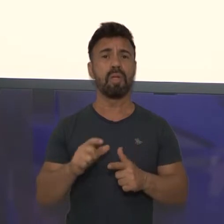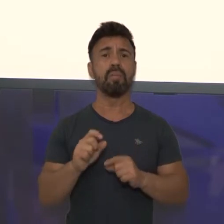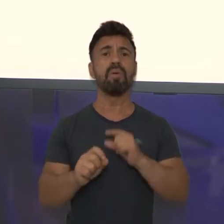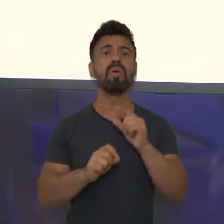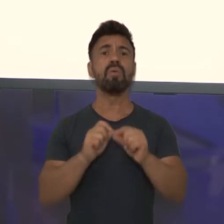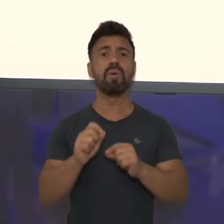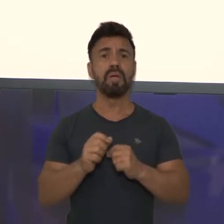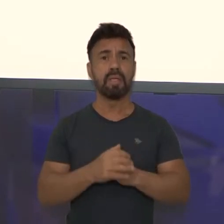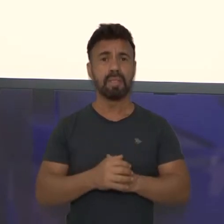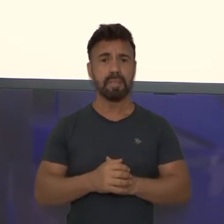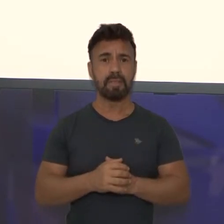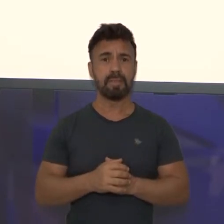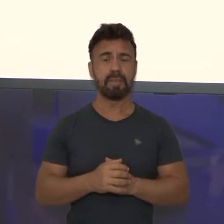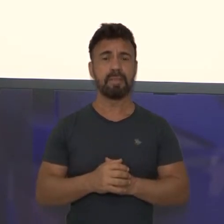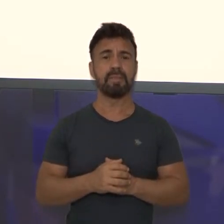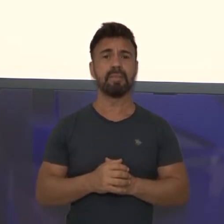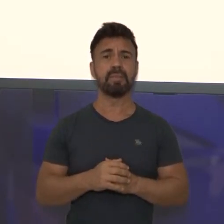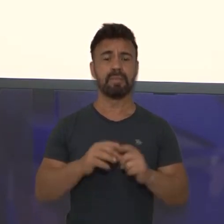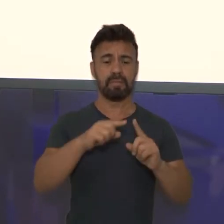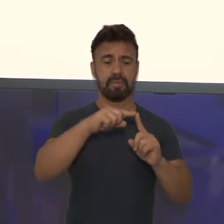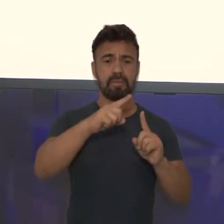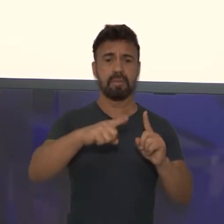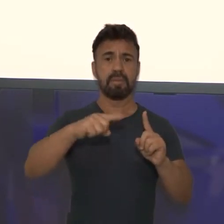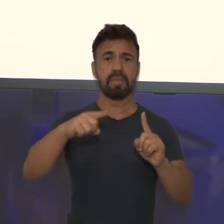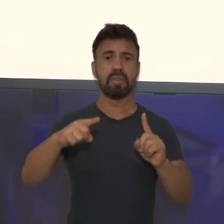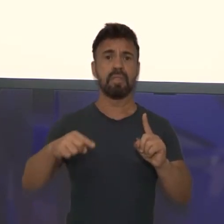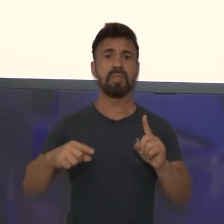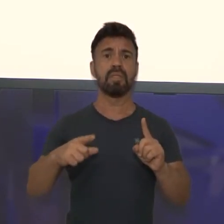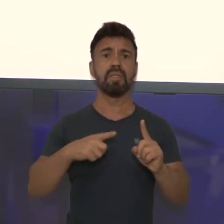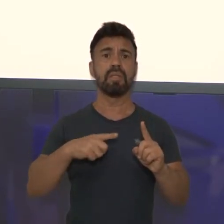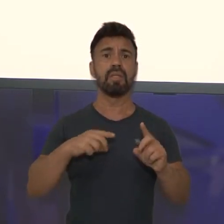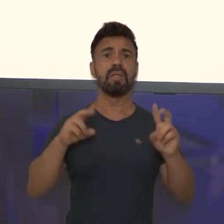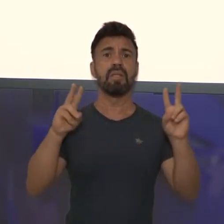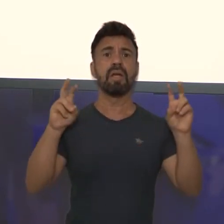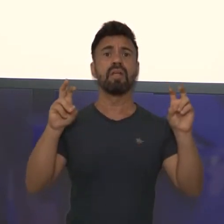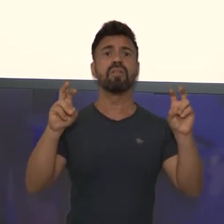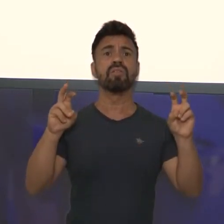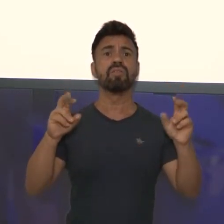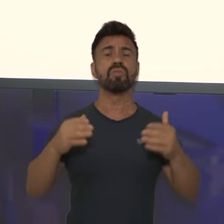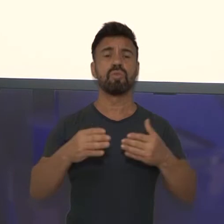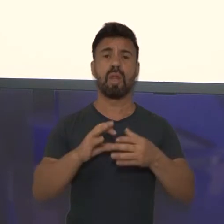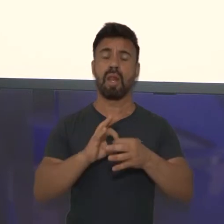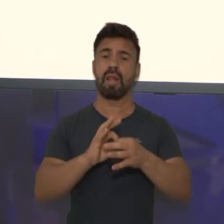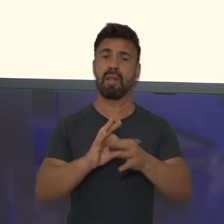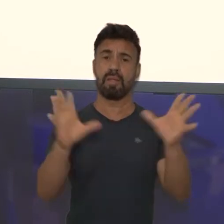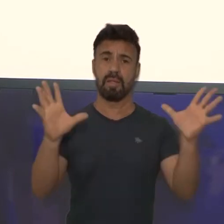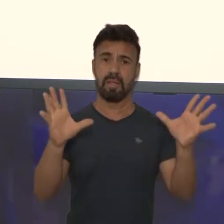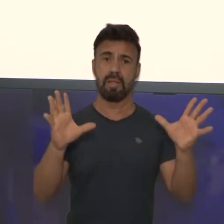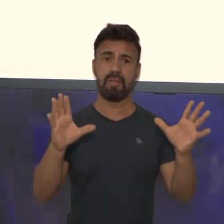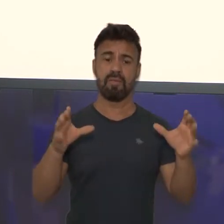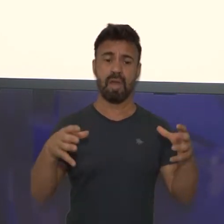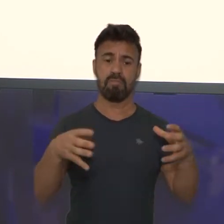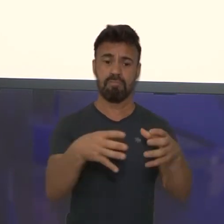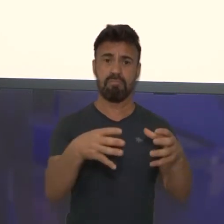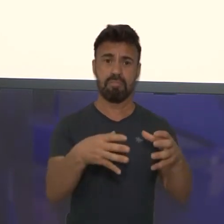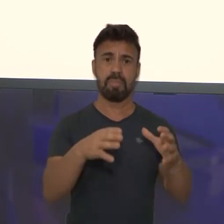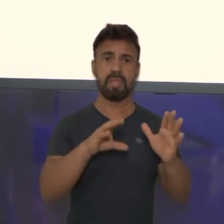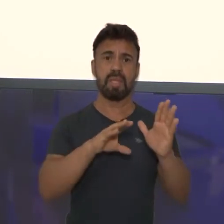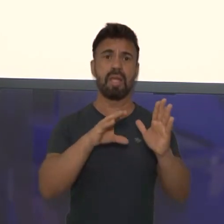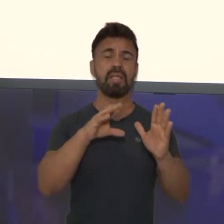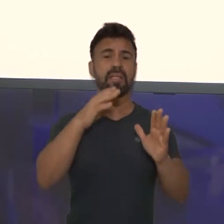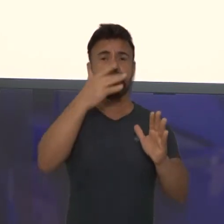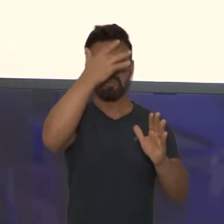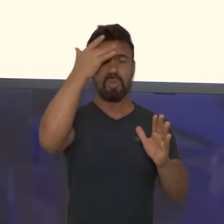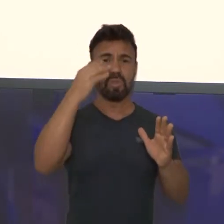ser causado por essa radiação, isso aí é um assunto em aberto. A comunidade científica ainda está discutindo